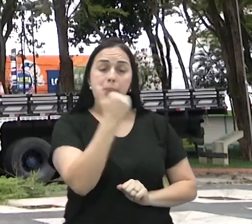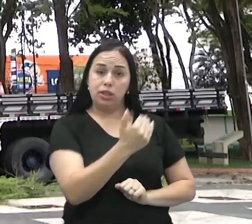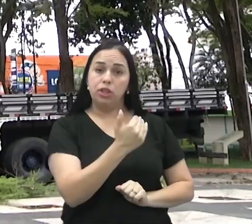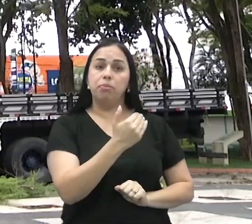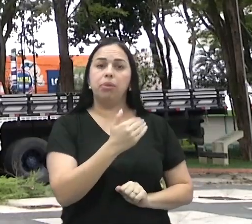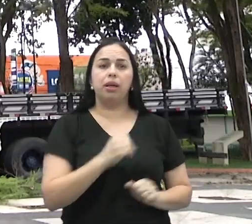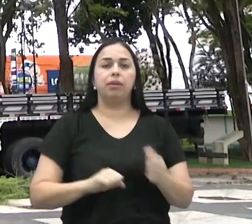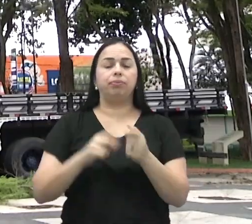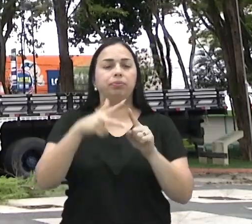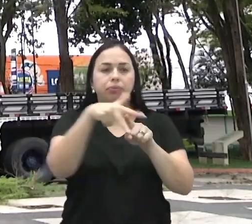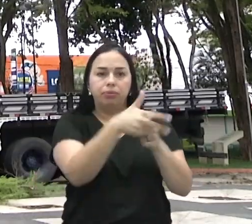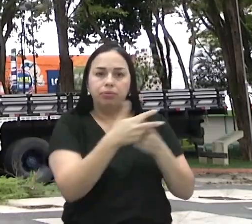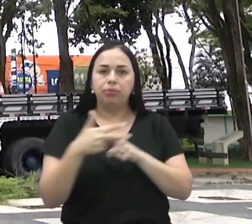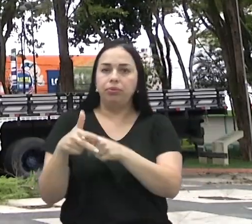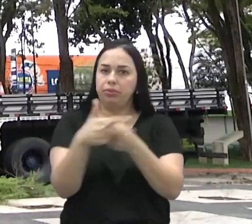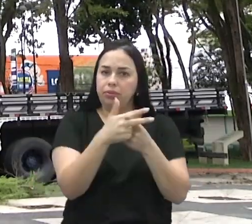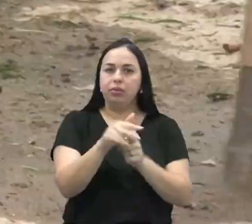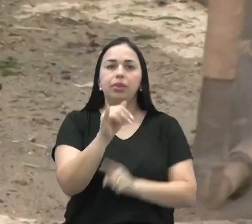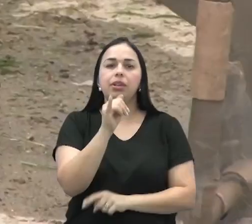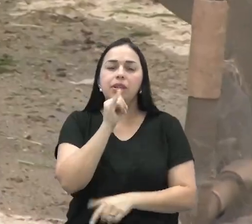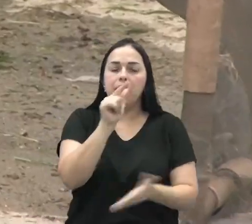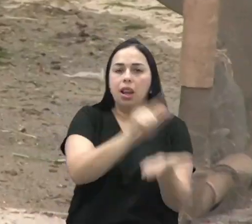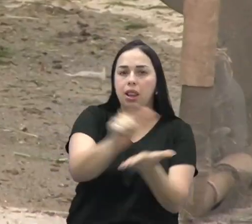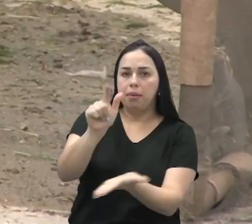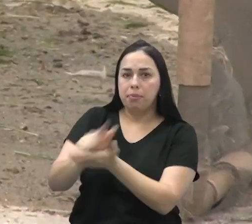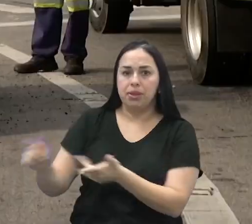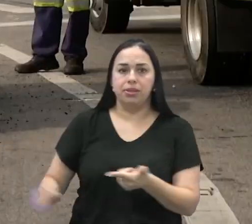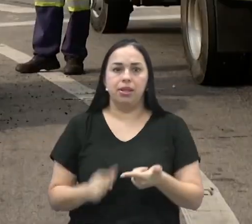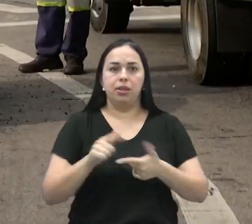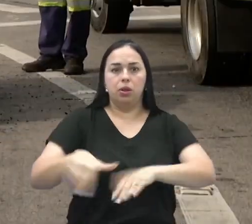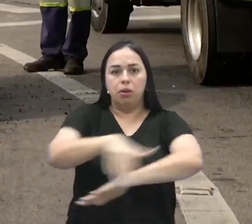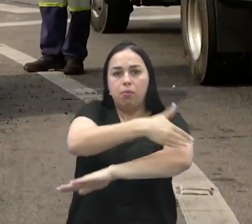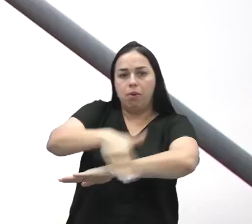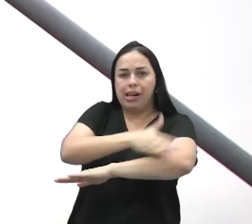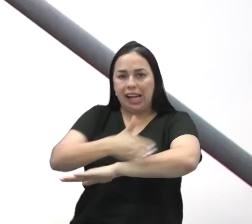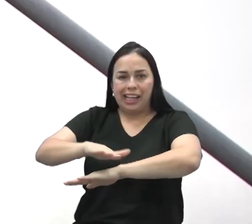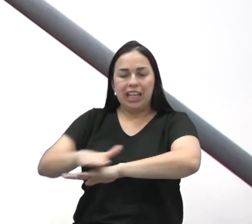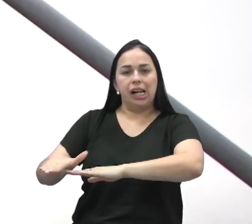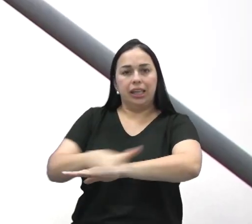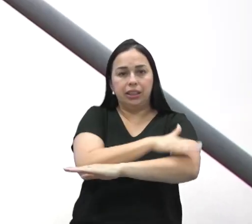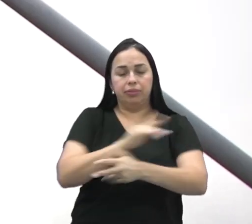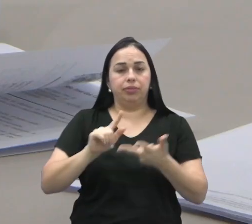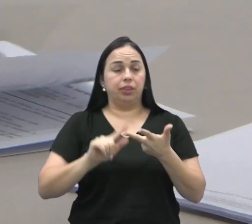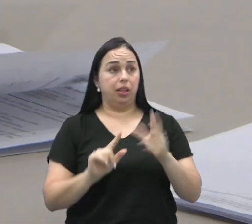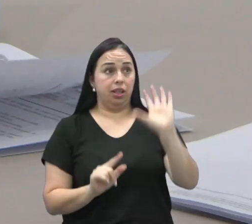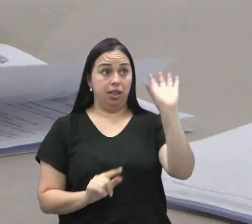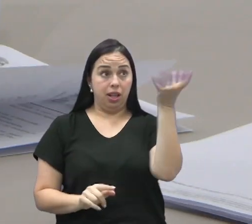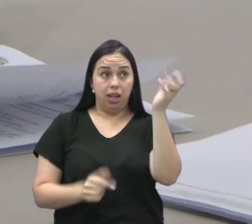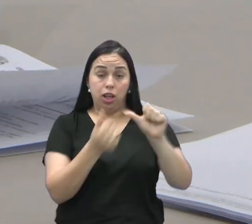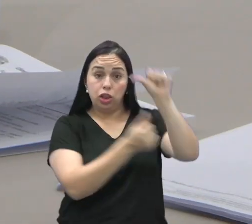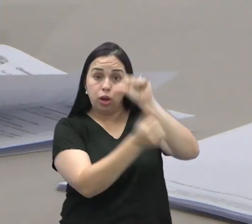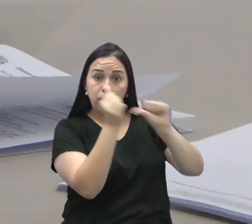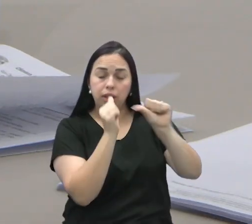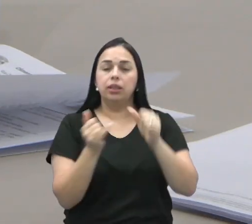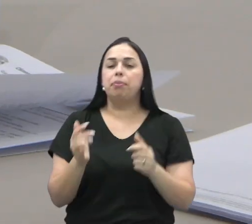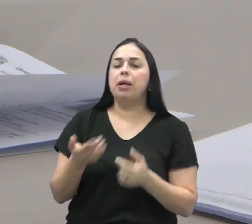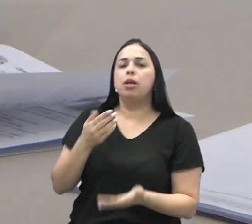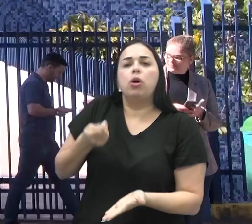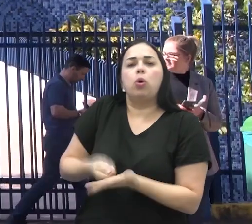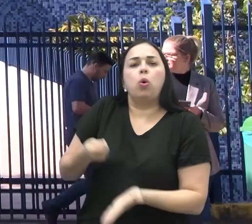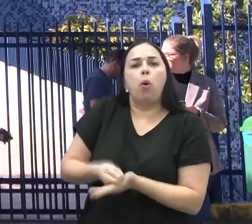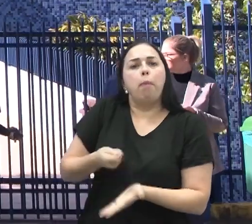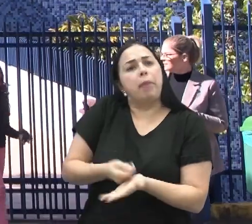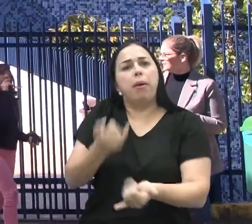de serviços de manutenção pública como limpeza urbana, tapa-buraco, troca de lâmpadas, além de cobranças de